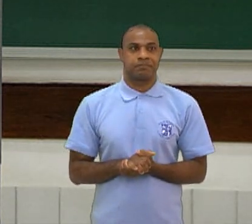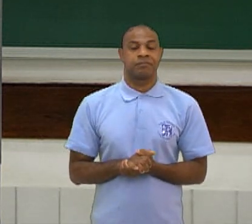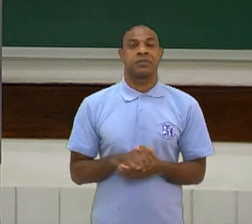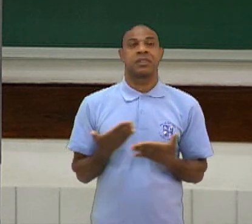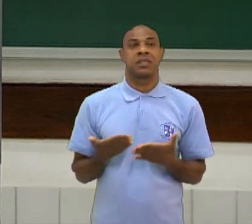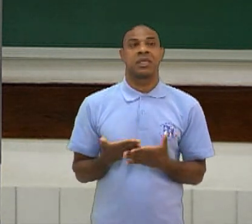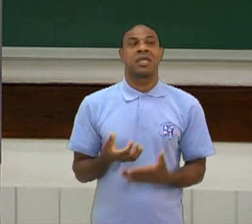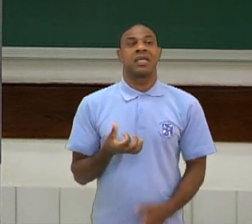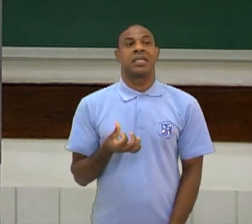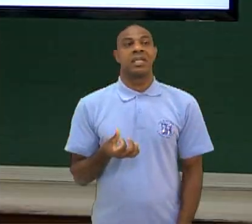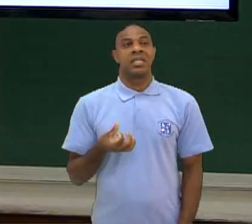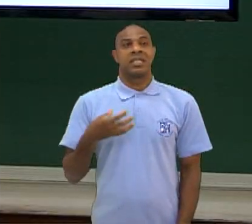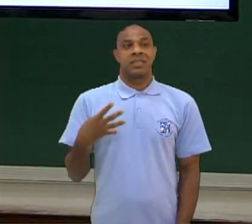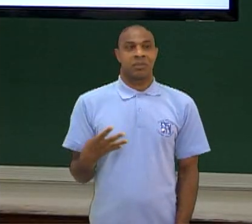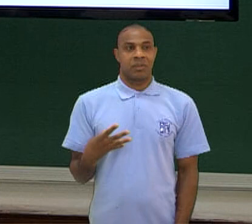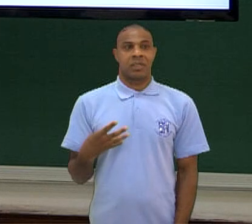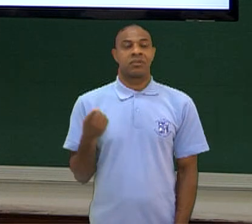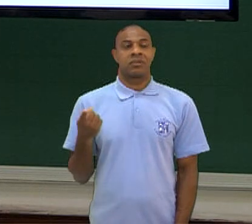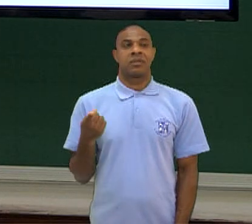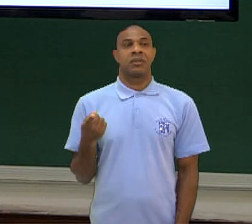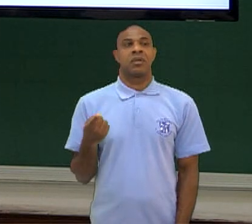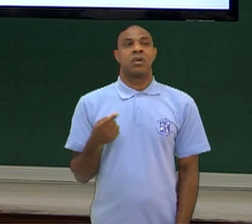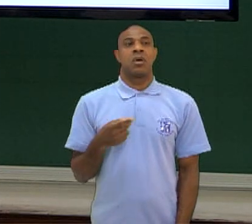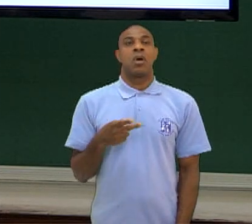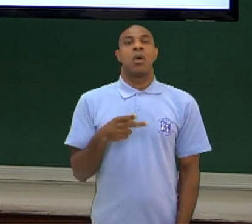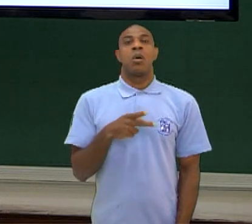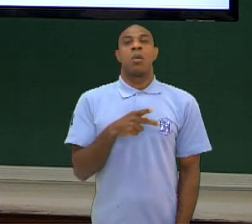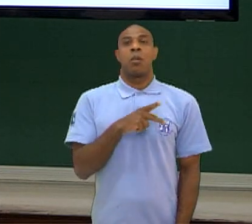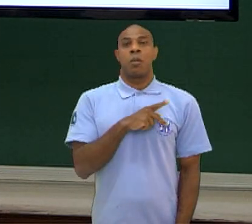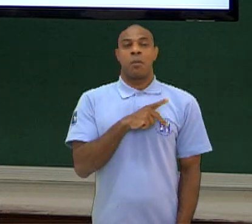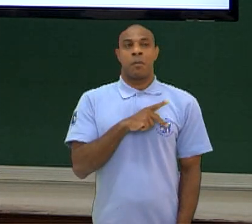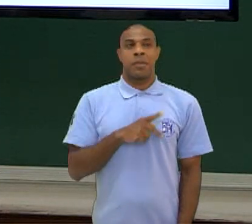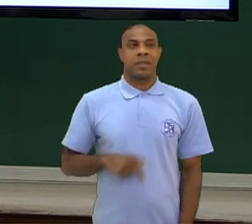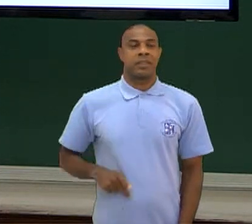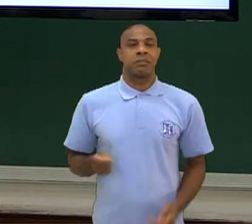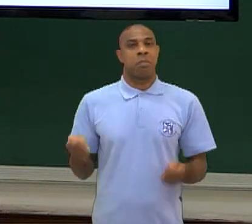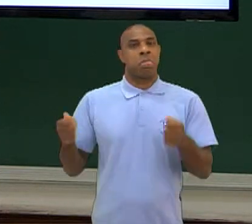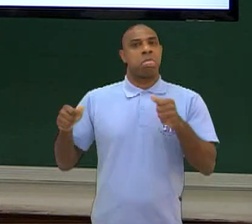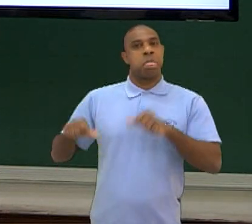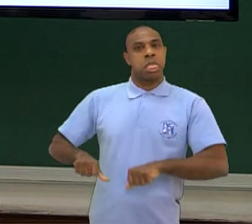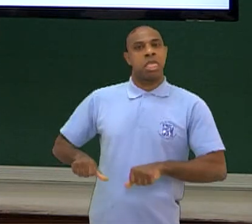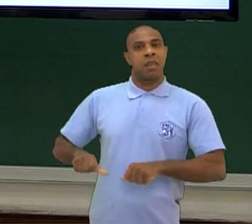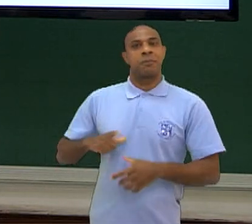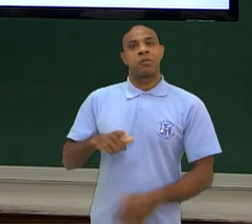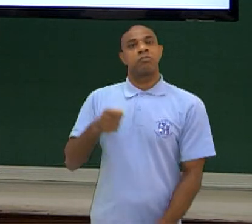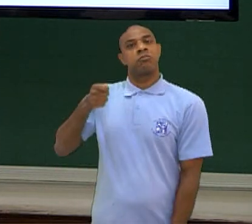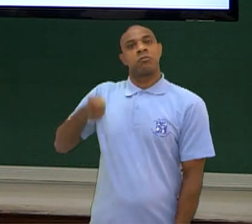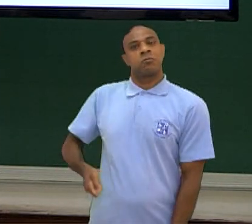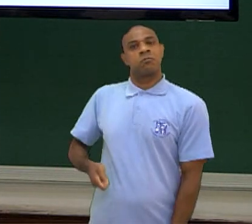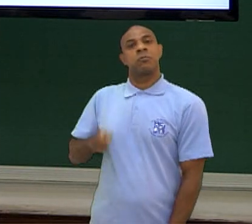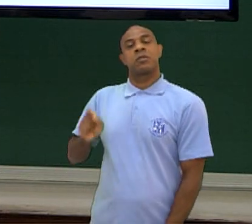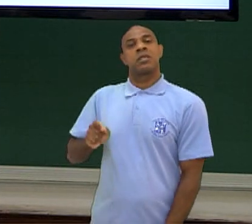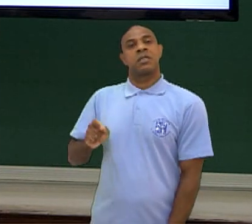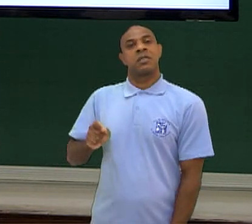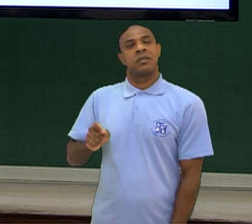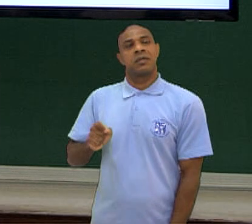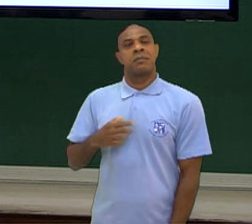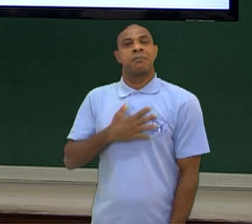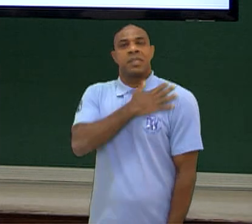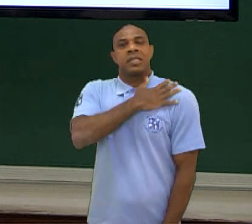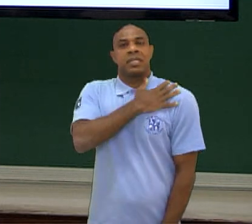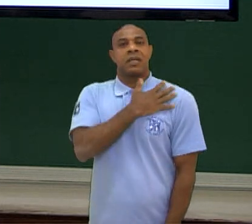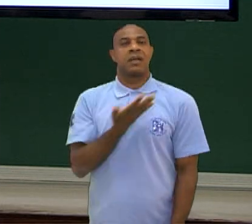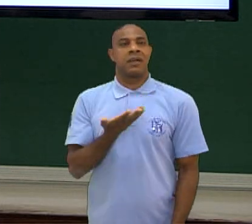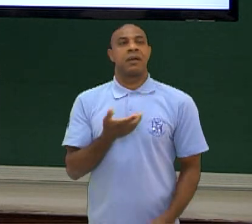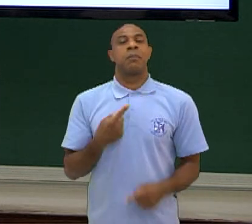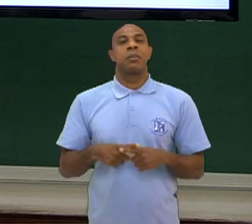Em 64, cai o presidente que havia lá, João Goulart, e a gente entra no período chamado ditadura civil-militar. Por que civil-militar?